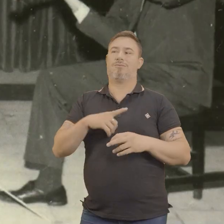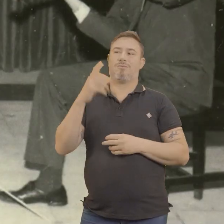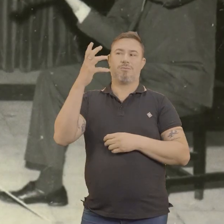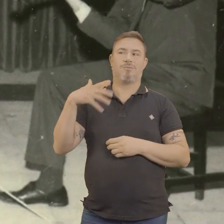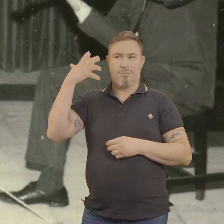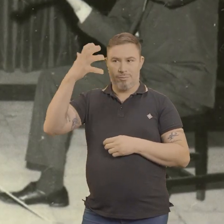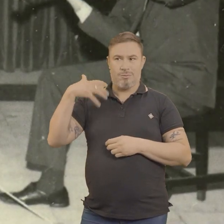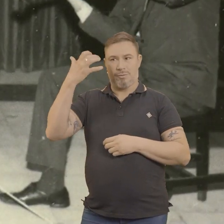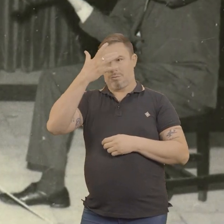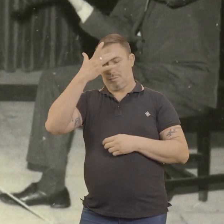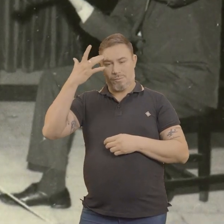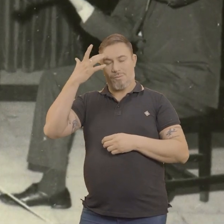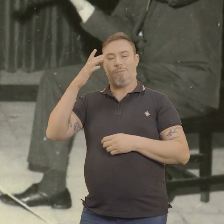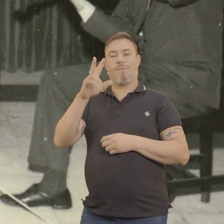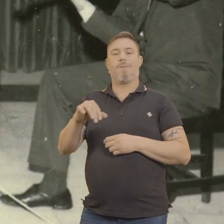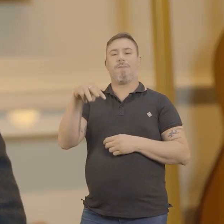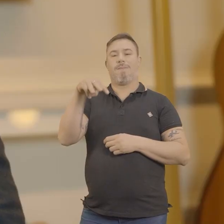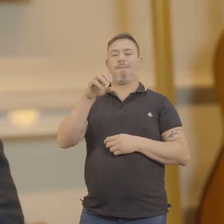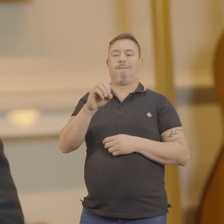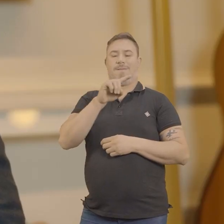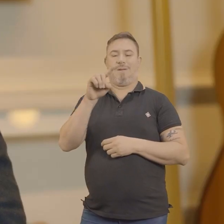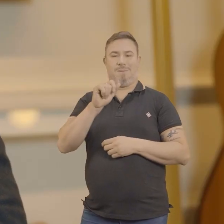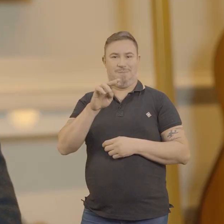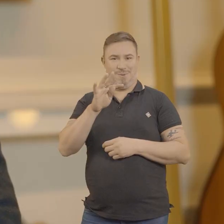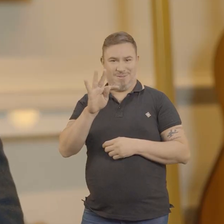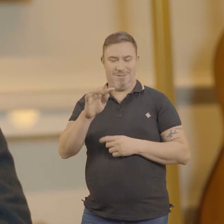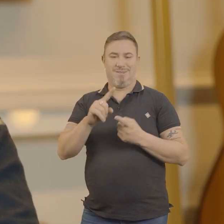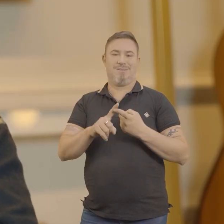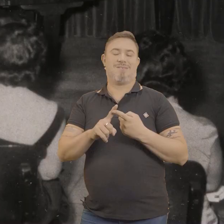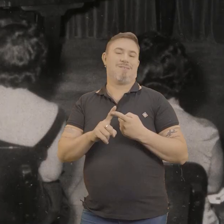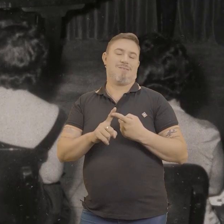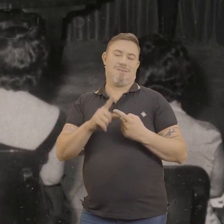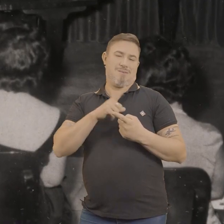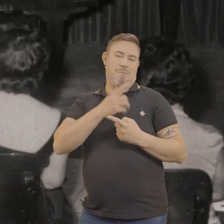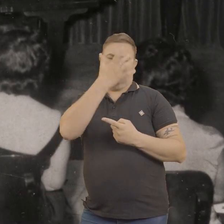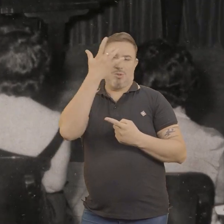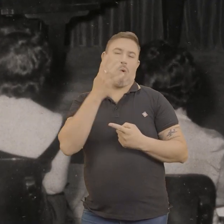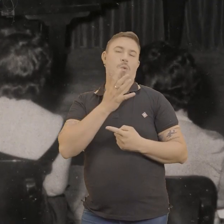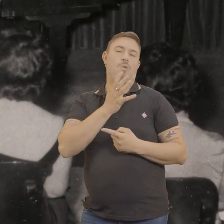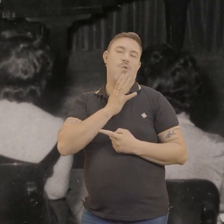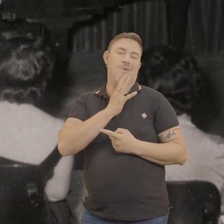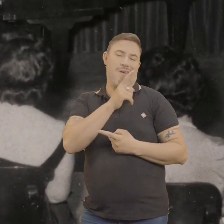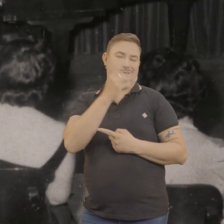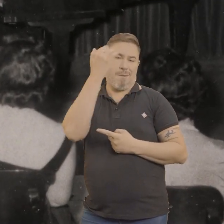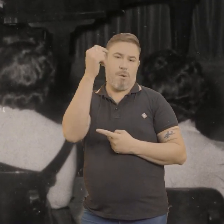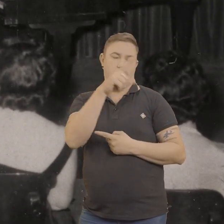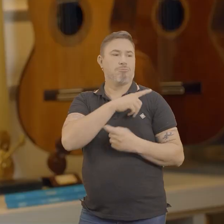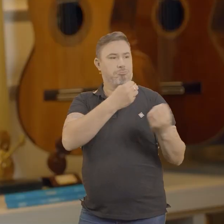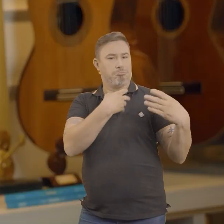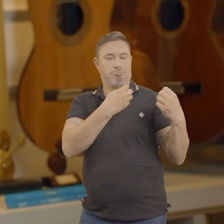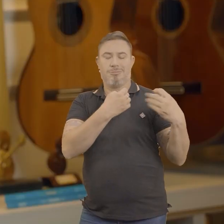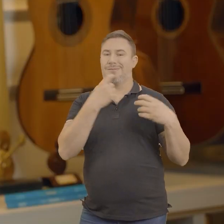de autores, de compositores como Mozart, né? Beethoven, era Bach, né? A gente tocava essas músicas, né? Foi